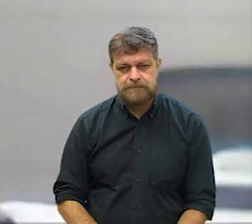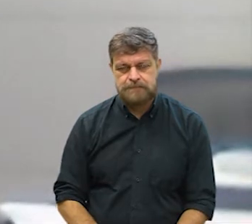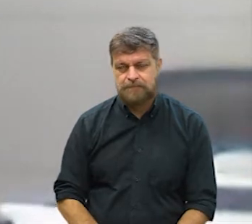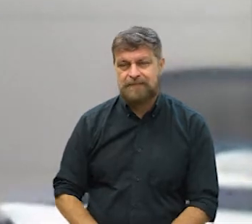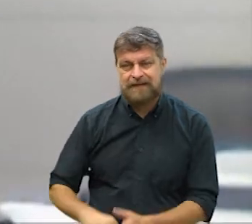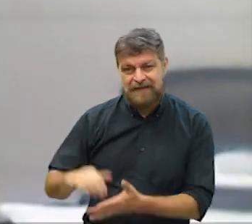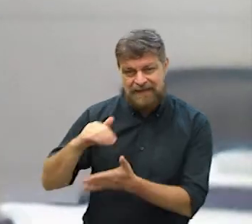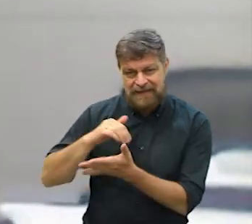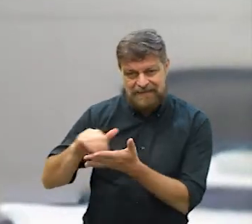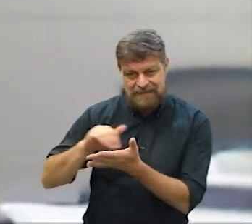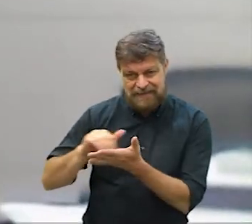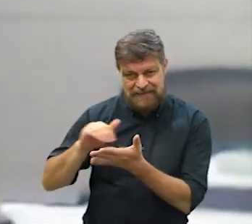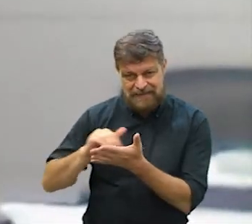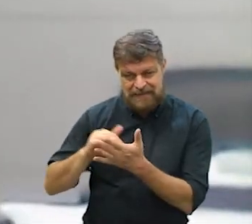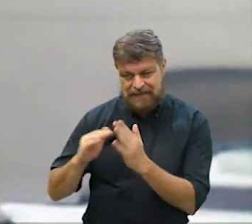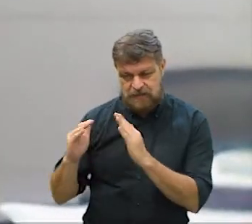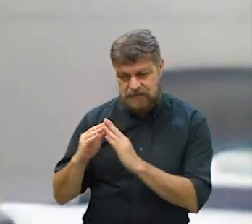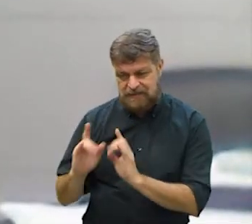Secretaria de Habitação,